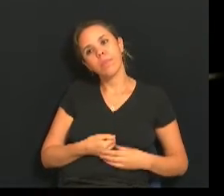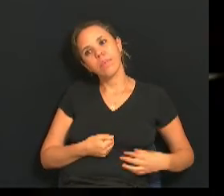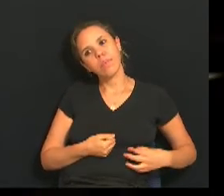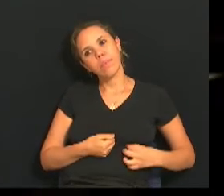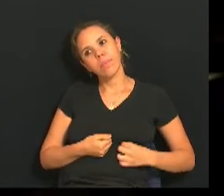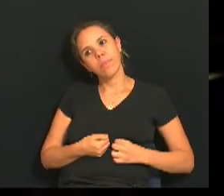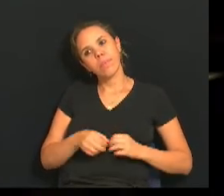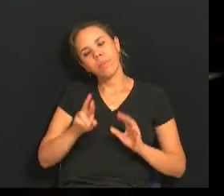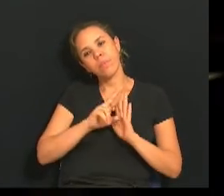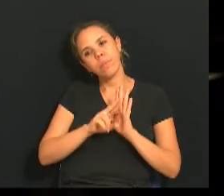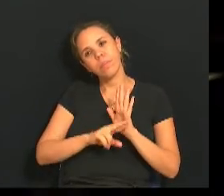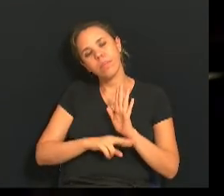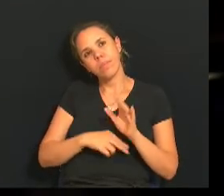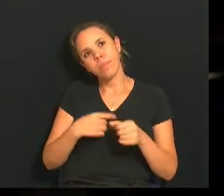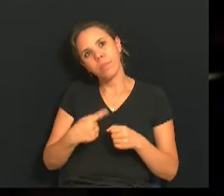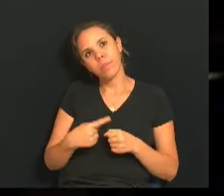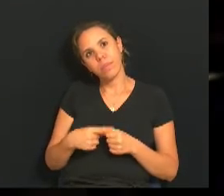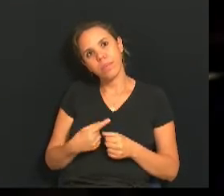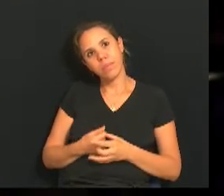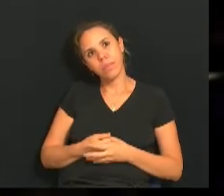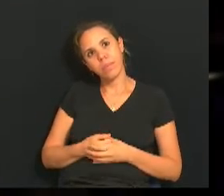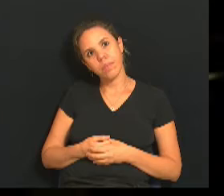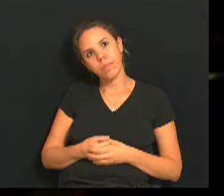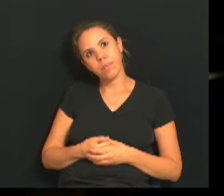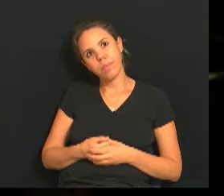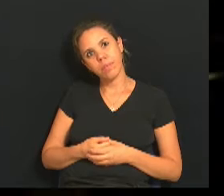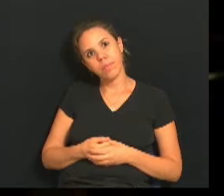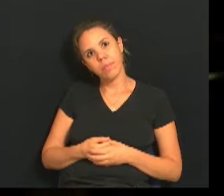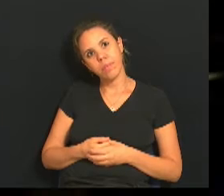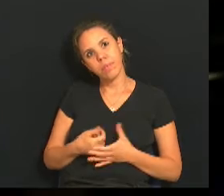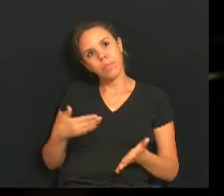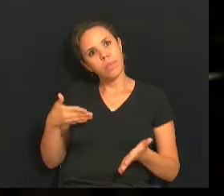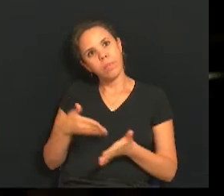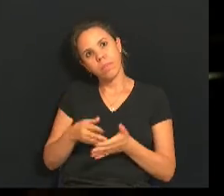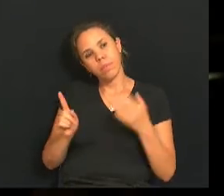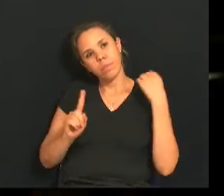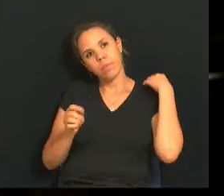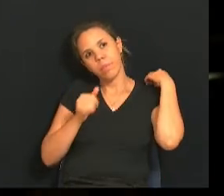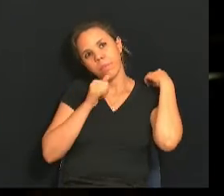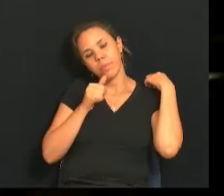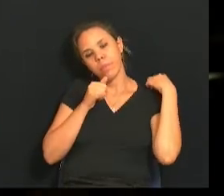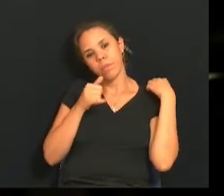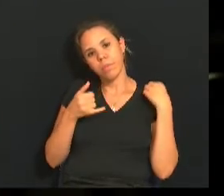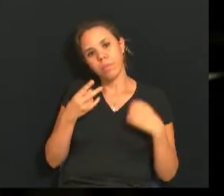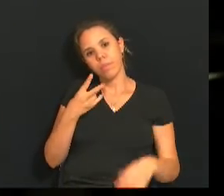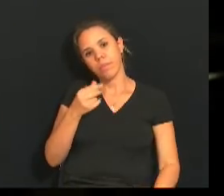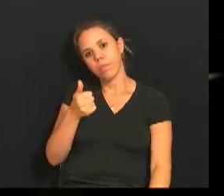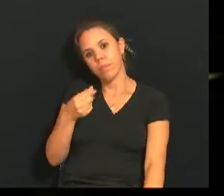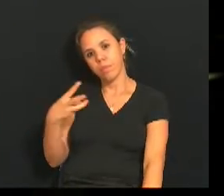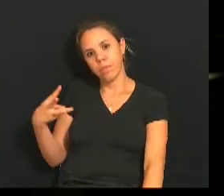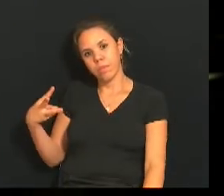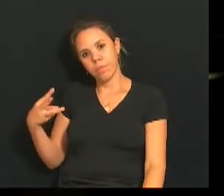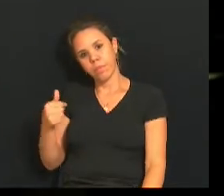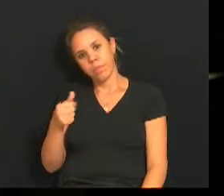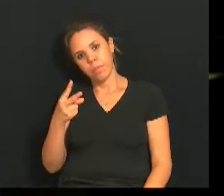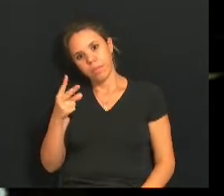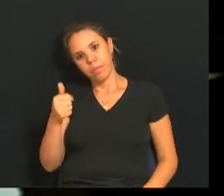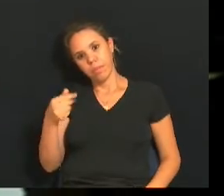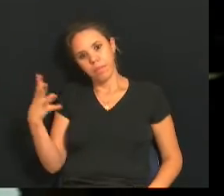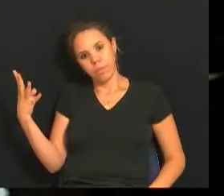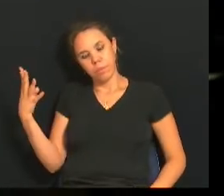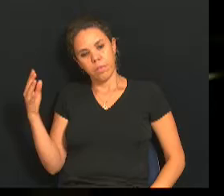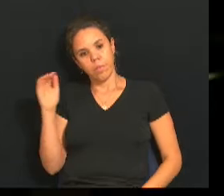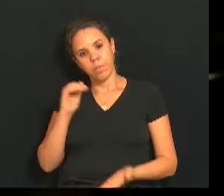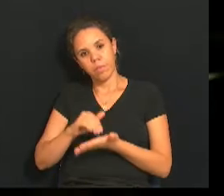regimento municipal, mas isso não impediu, por exemplo, entre 2013 e 2014, a Secretaria Municipal de